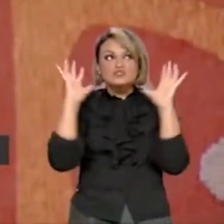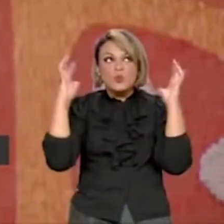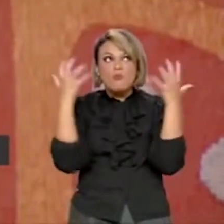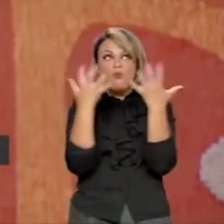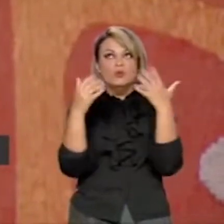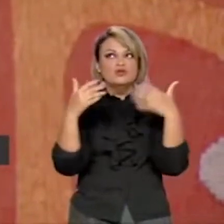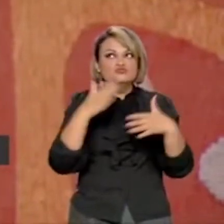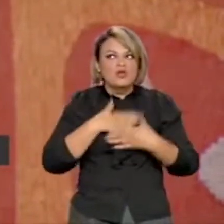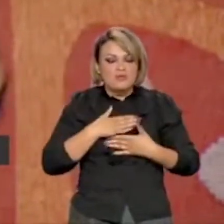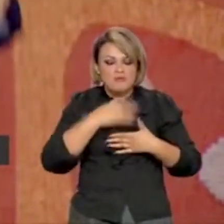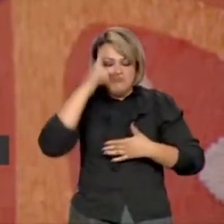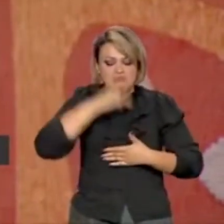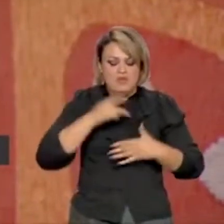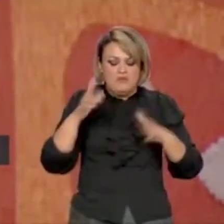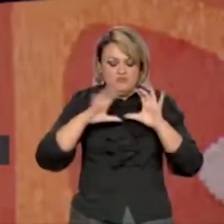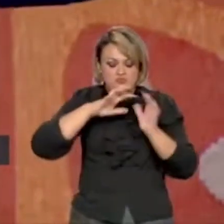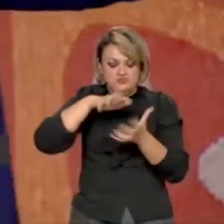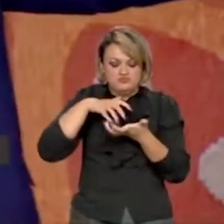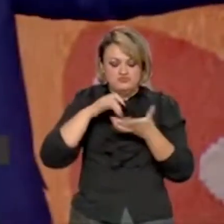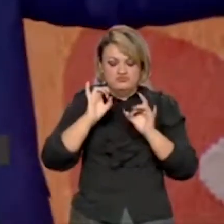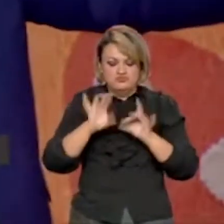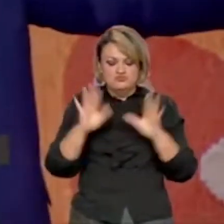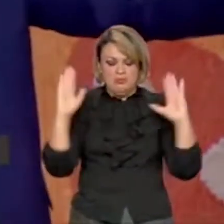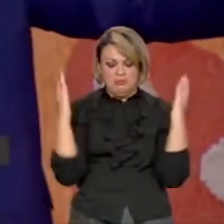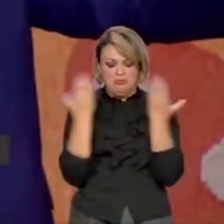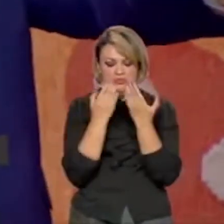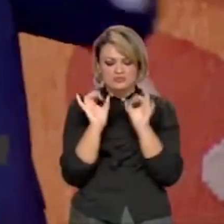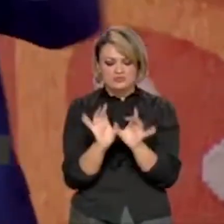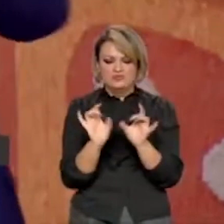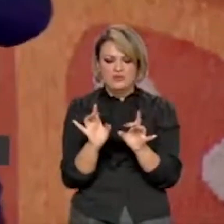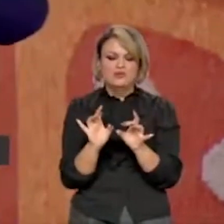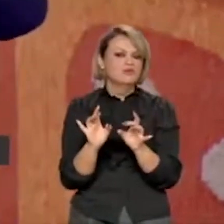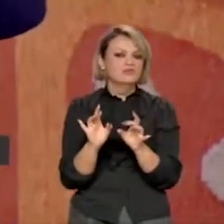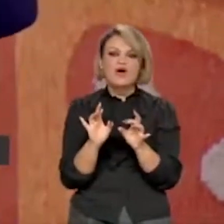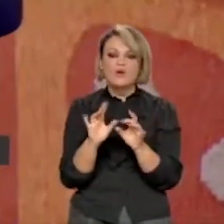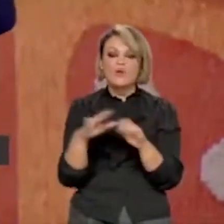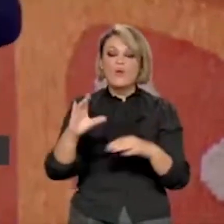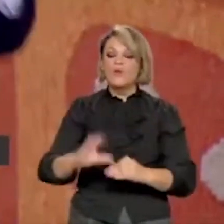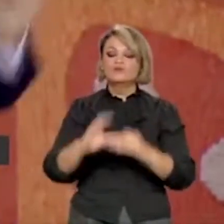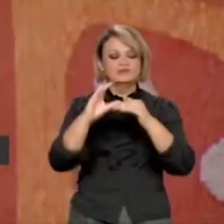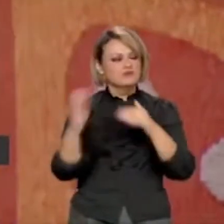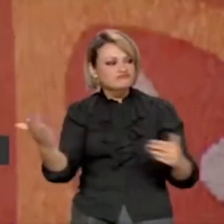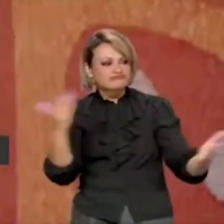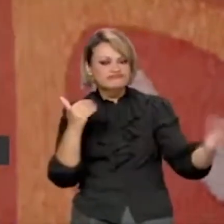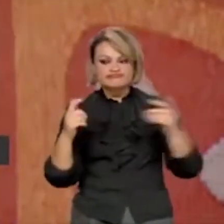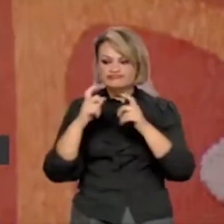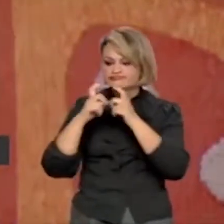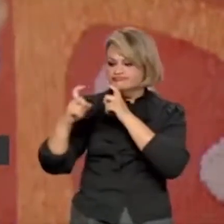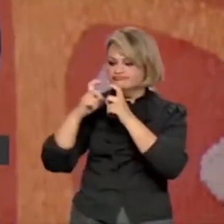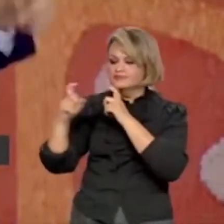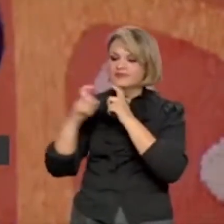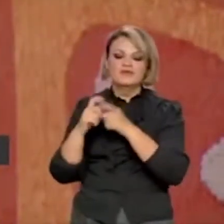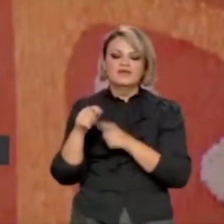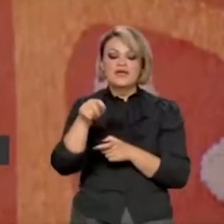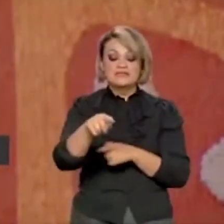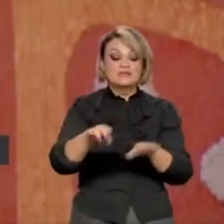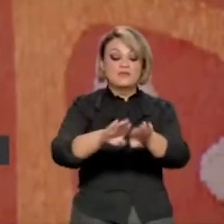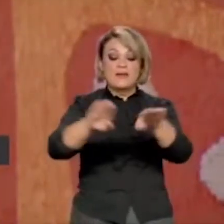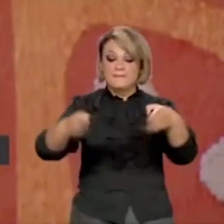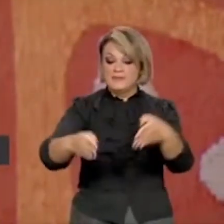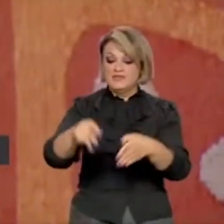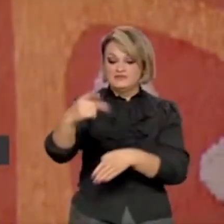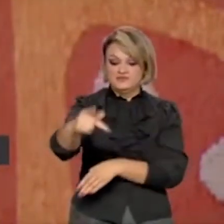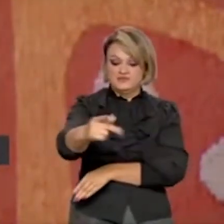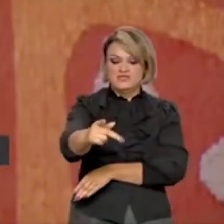bolhas a disposição do Conselho certamente em cada uma das Mesas vocês estão encontrando pela primeira